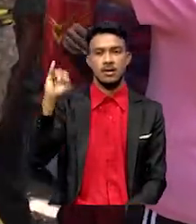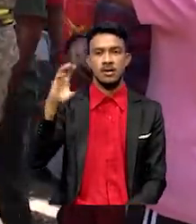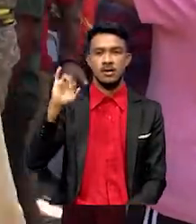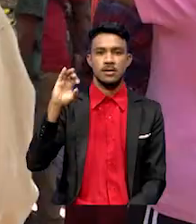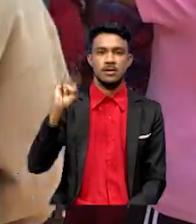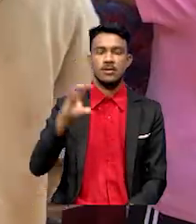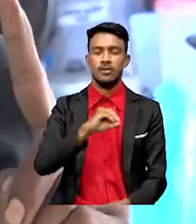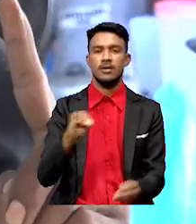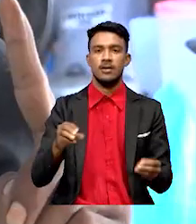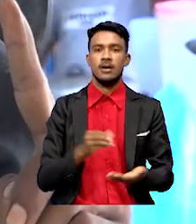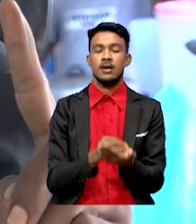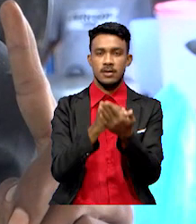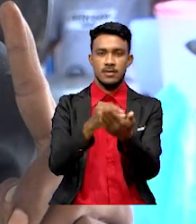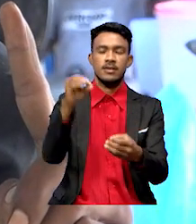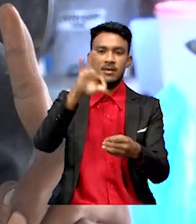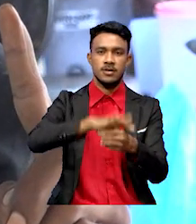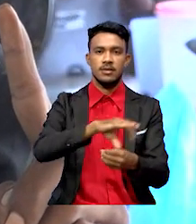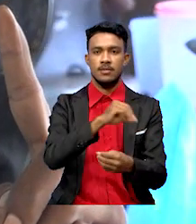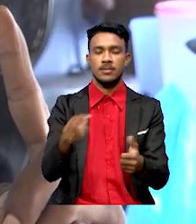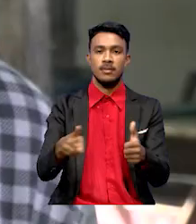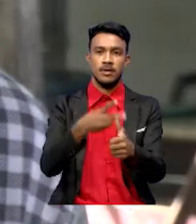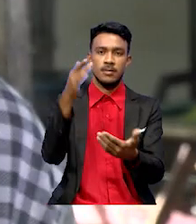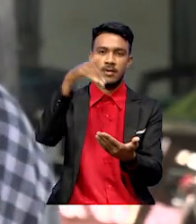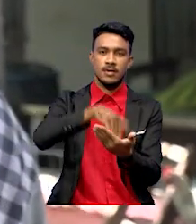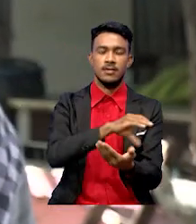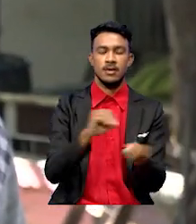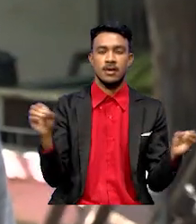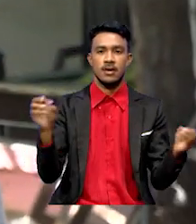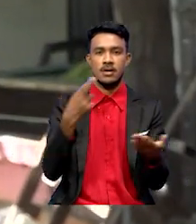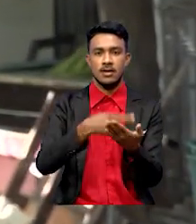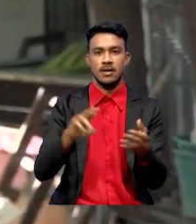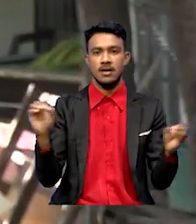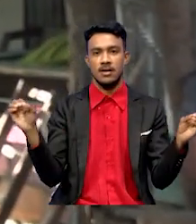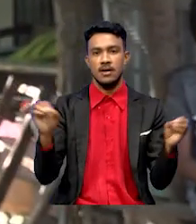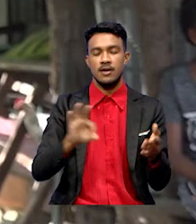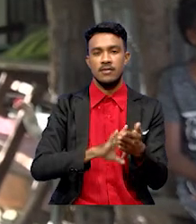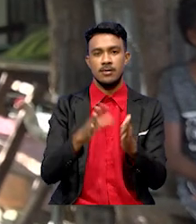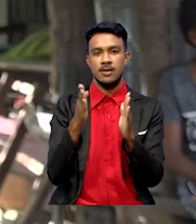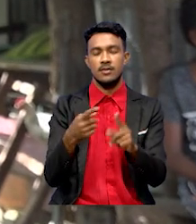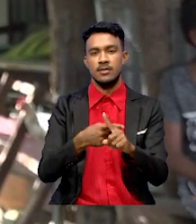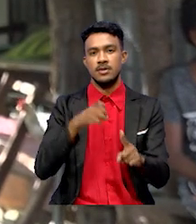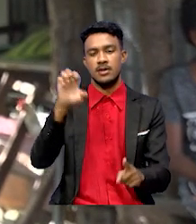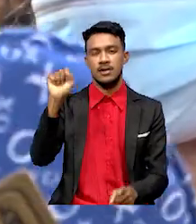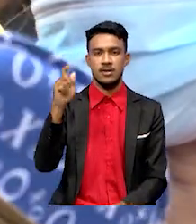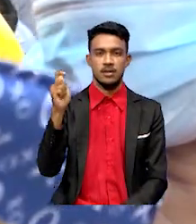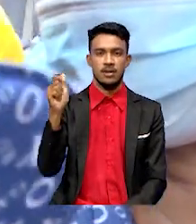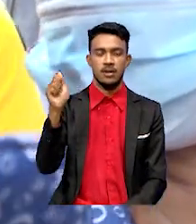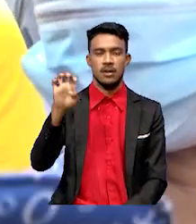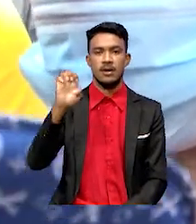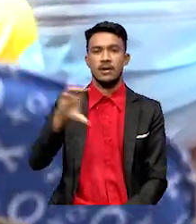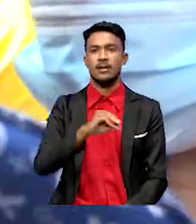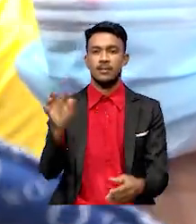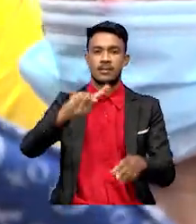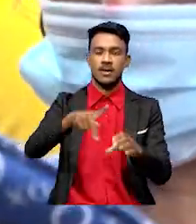e eleição presidencial primeira volta tamba la resista narang e a formato husi estanian ode participe eleição